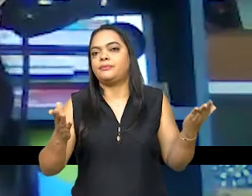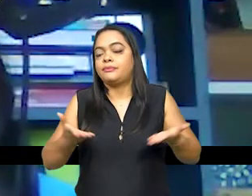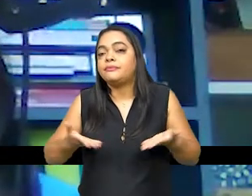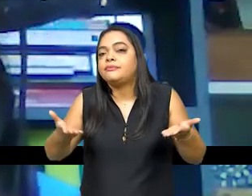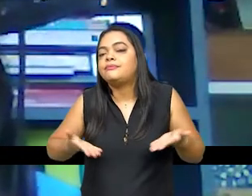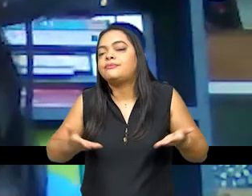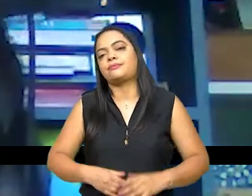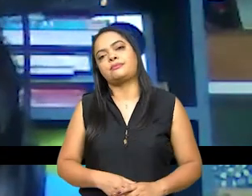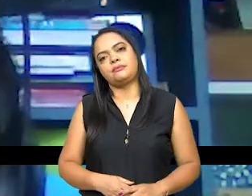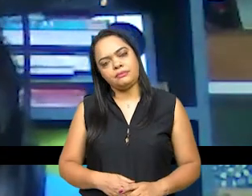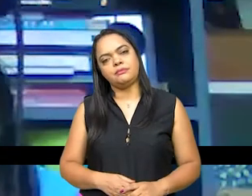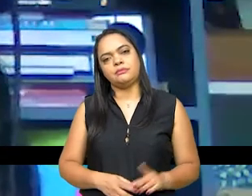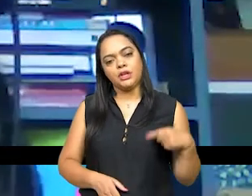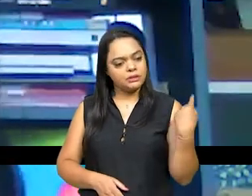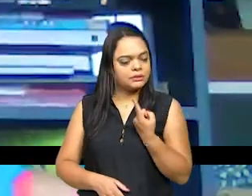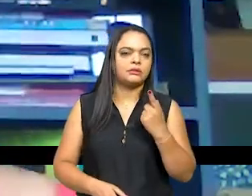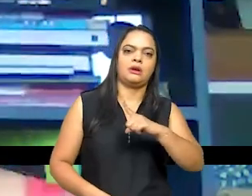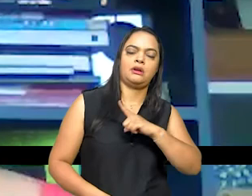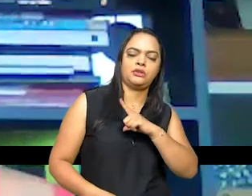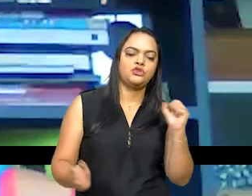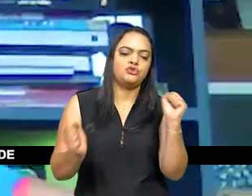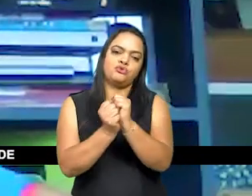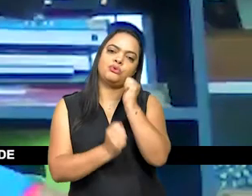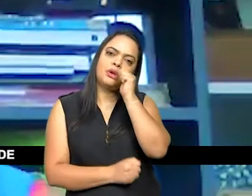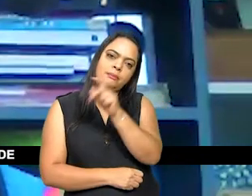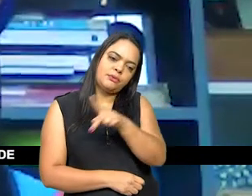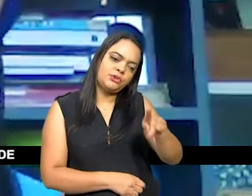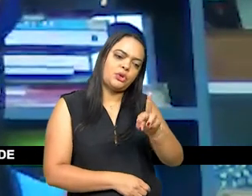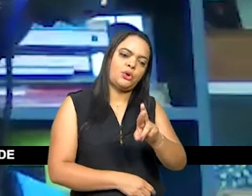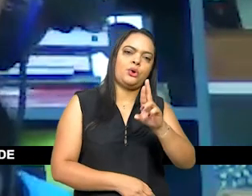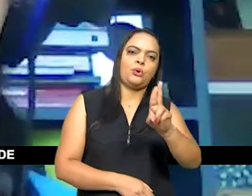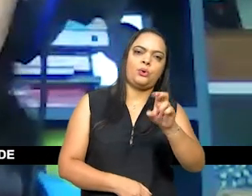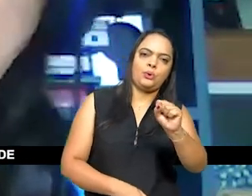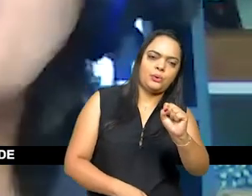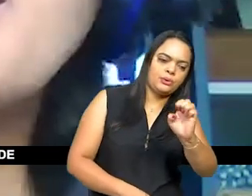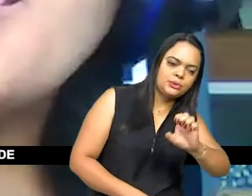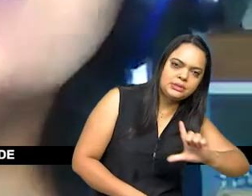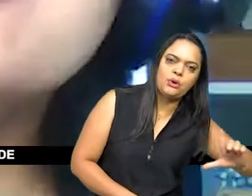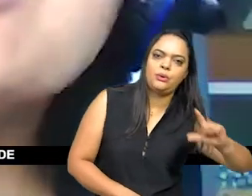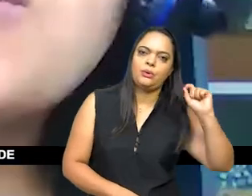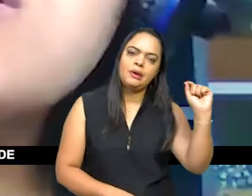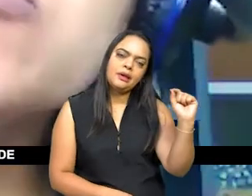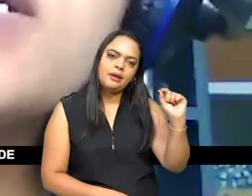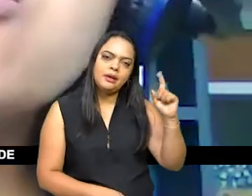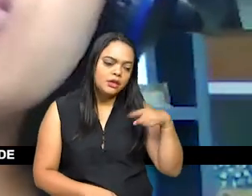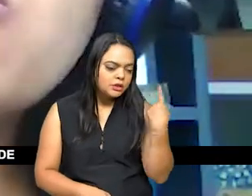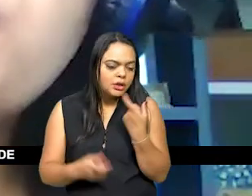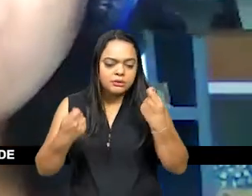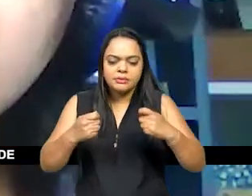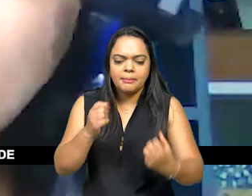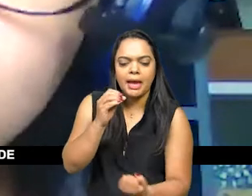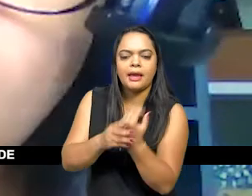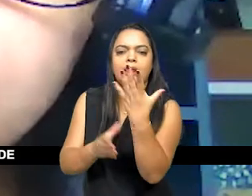está... Junto com a professora Russell, ali da Biologia da URGS, me orientando, a gente está fazendo um